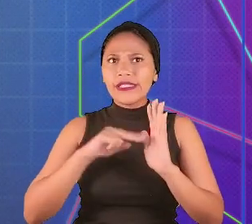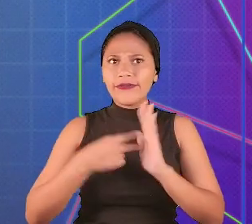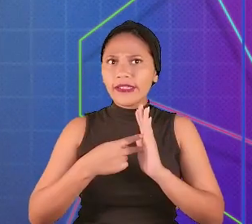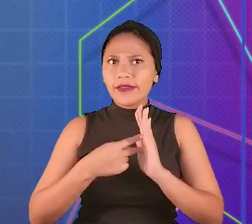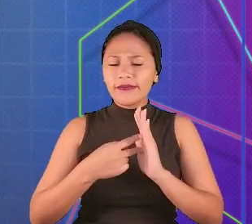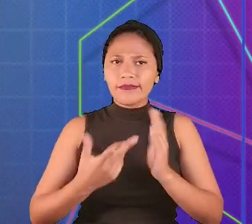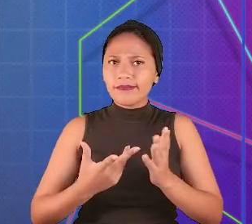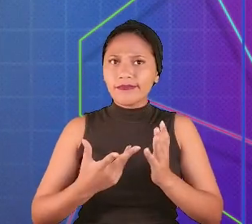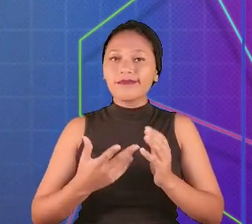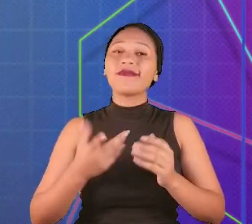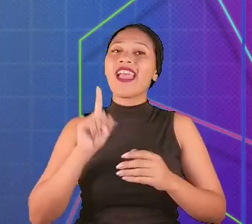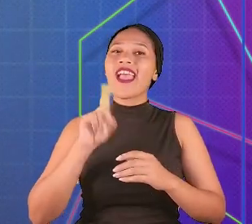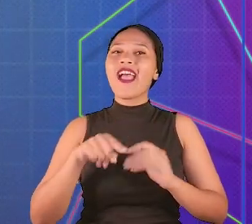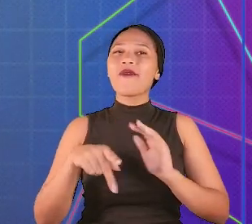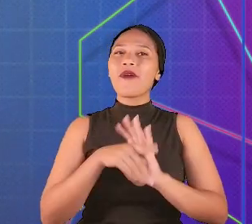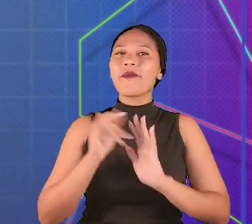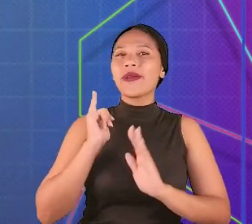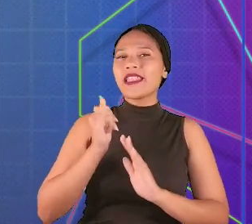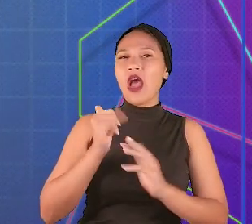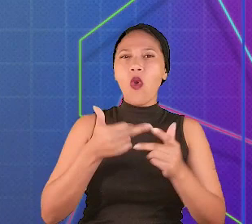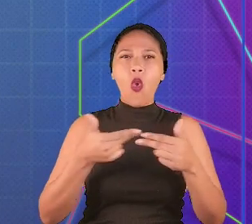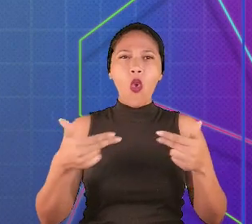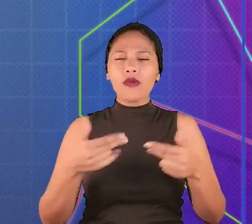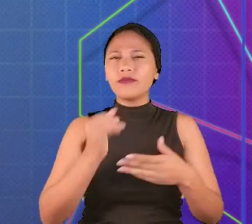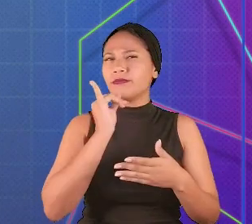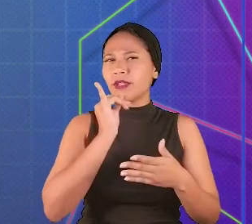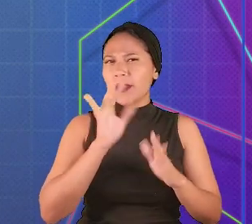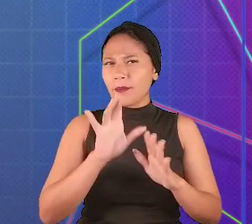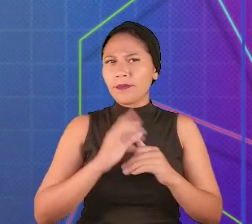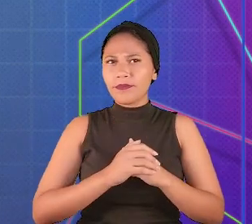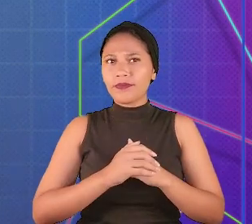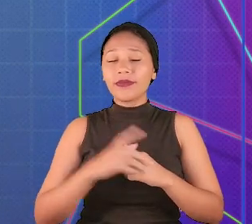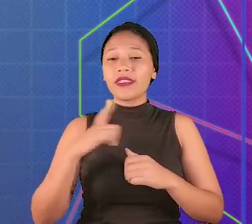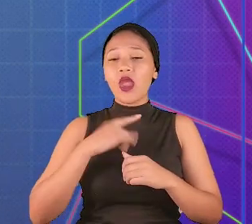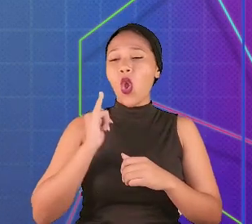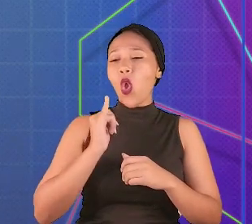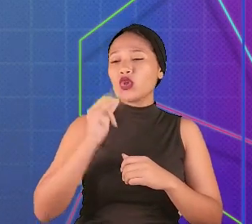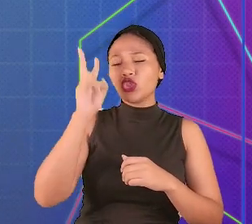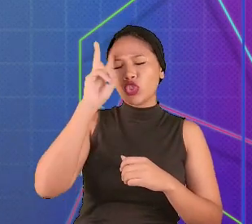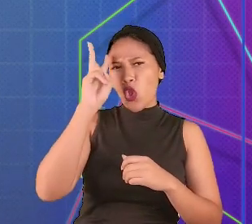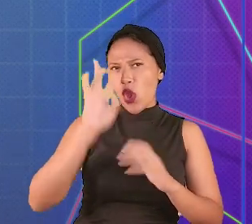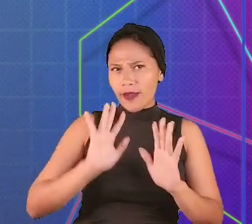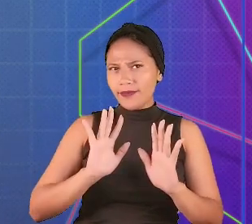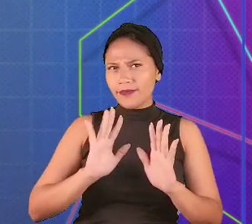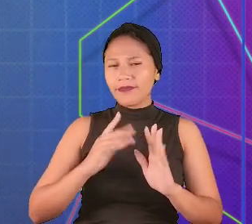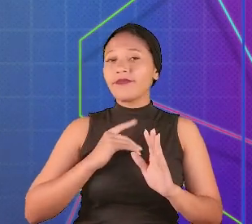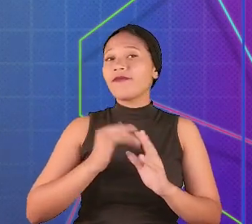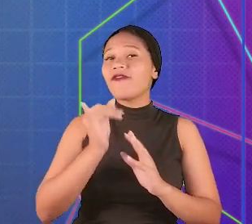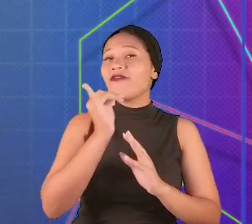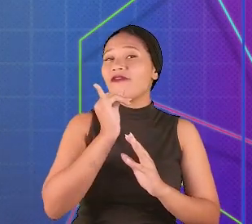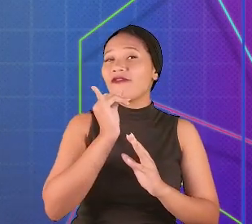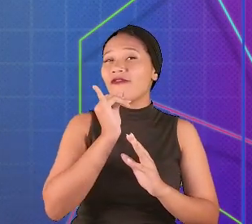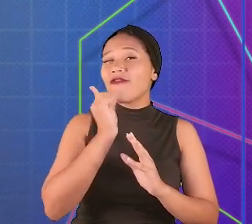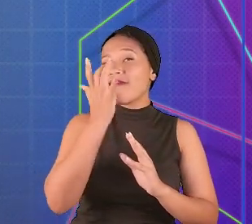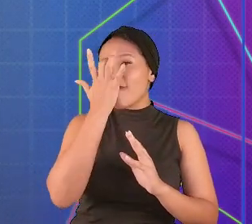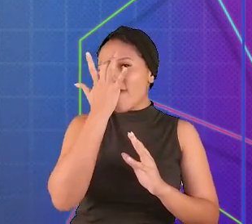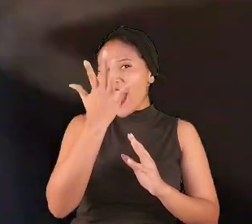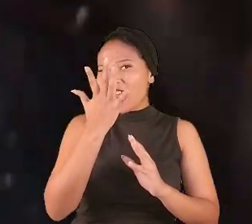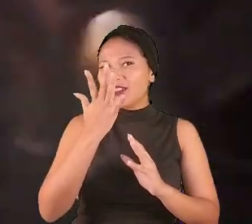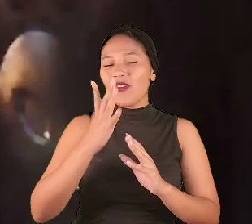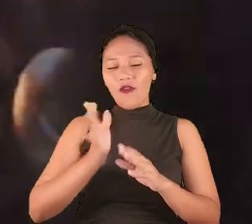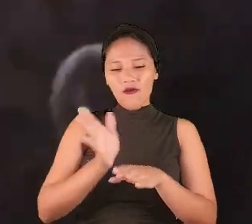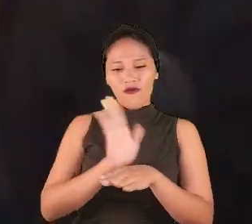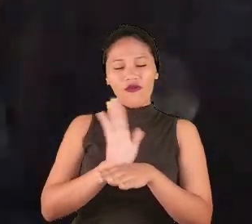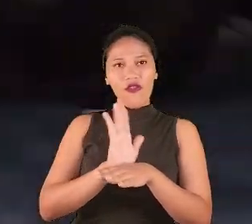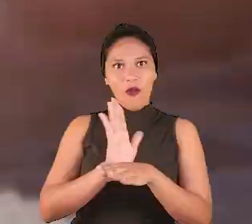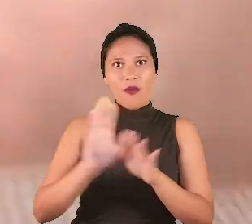palavra significa? É quando a gente narra alguma coisa, ou seja, quando a gente conta uma história. Um exemplo fácil para começar: o filme